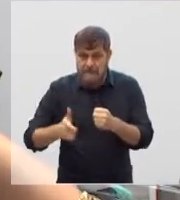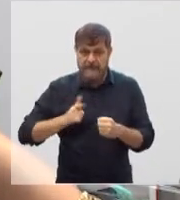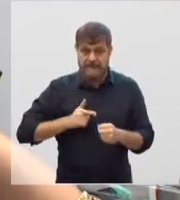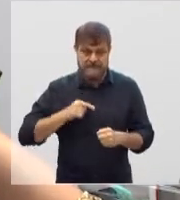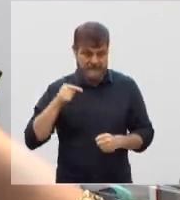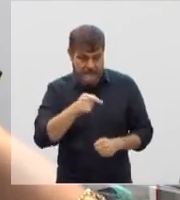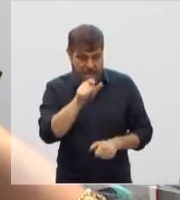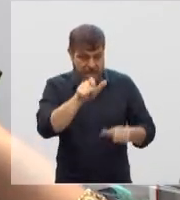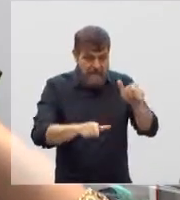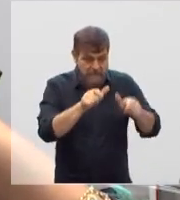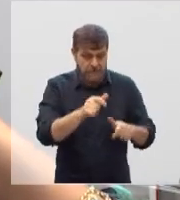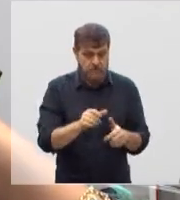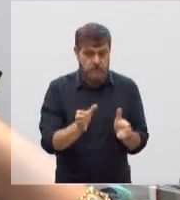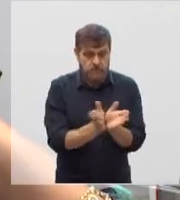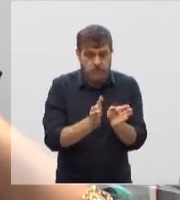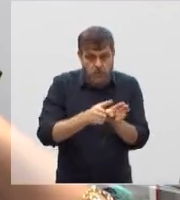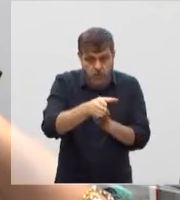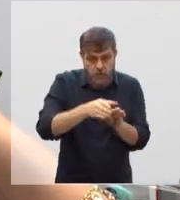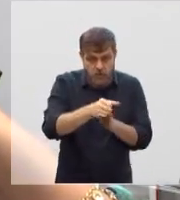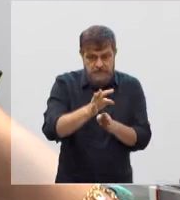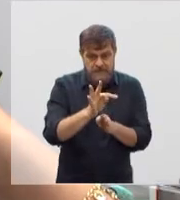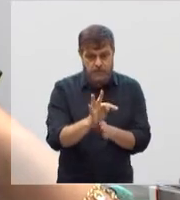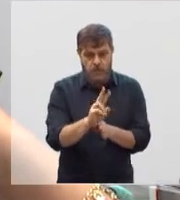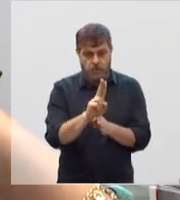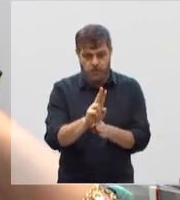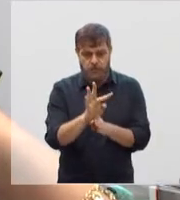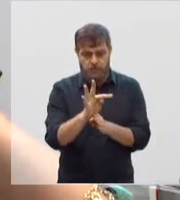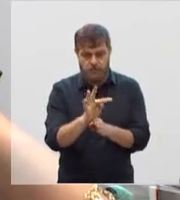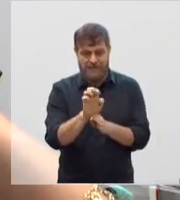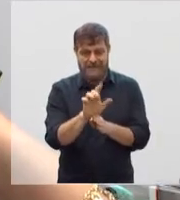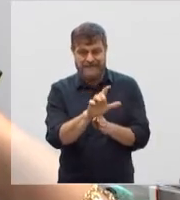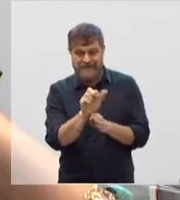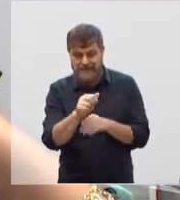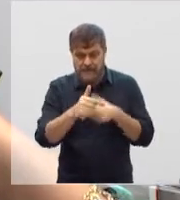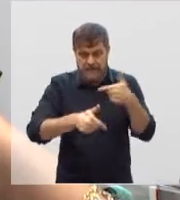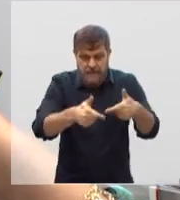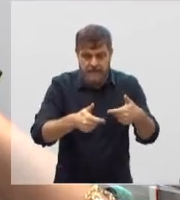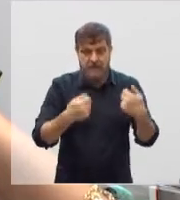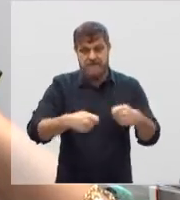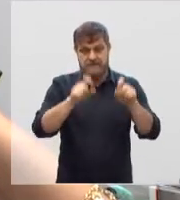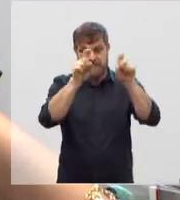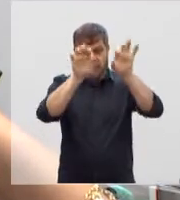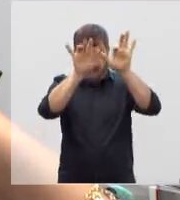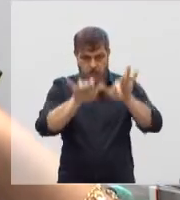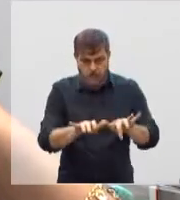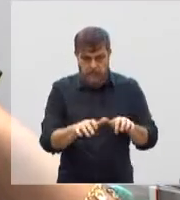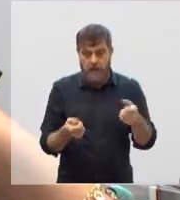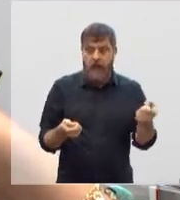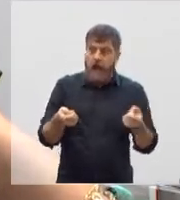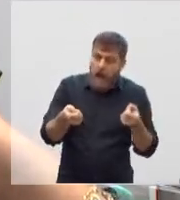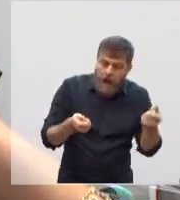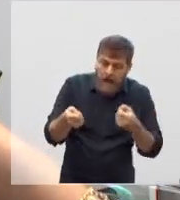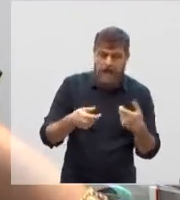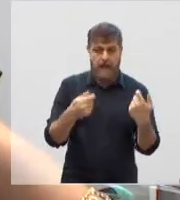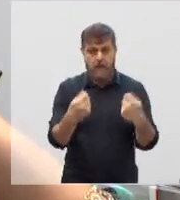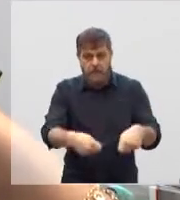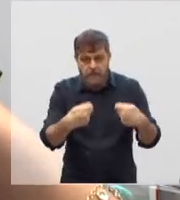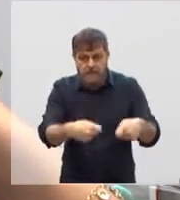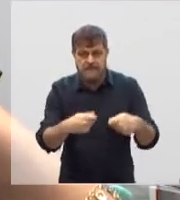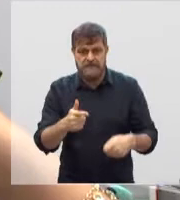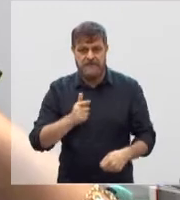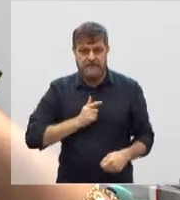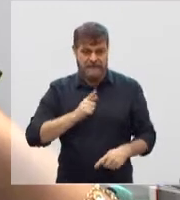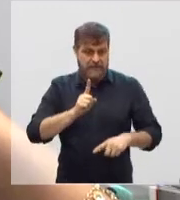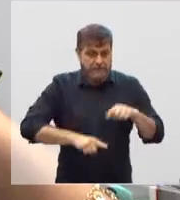é fundamental para quem está lá na ponta, né? Para o conselheiro, ele precisa de computadores, de um carro,